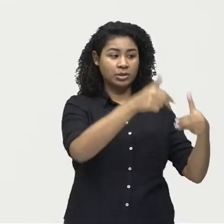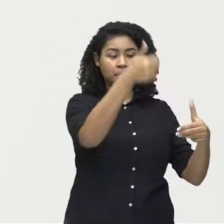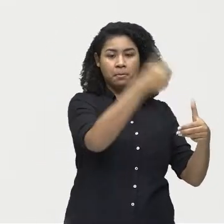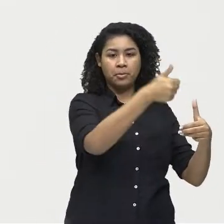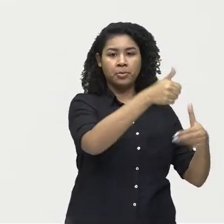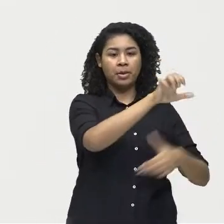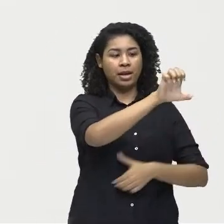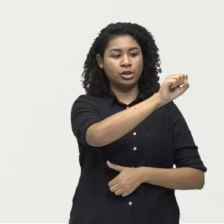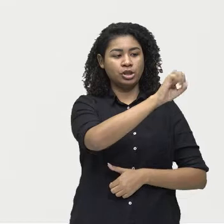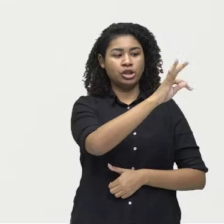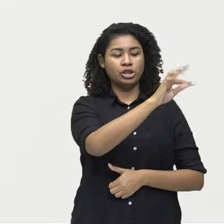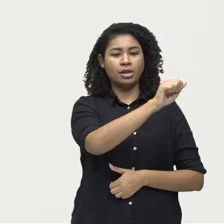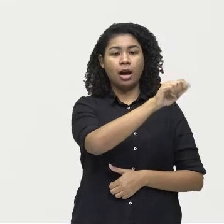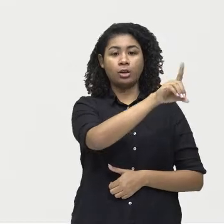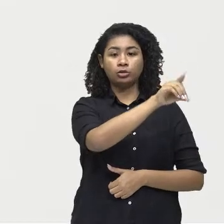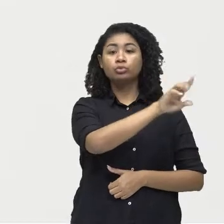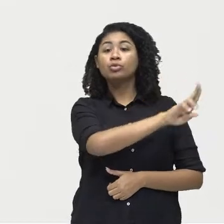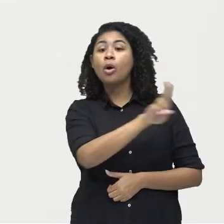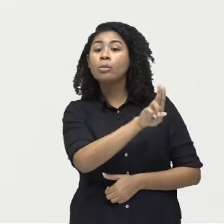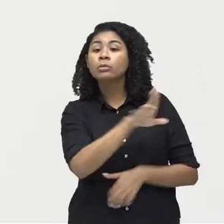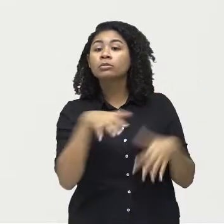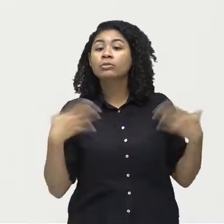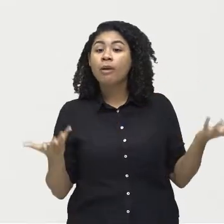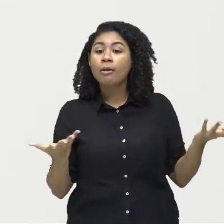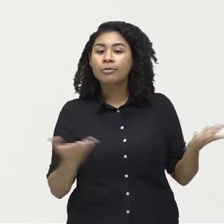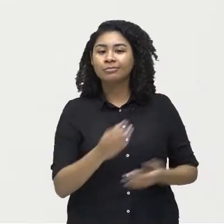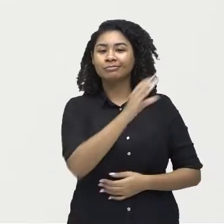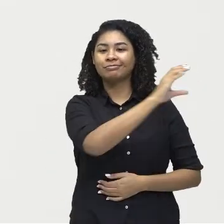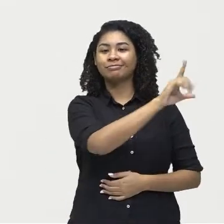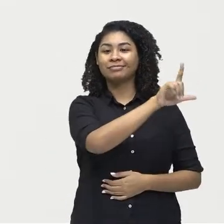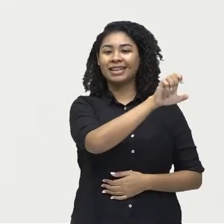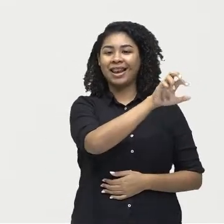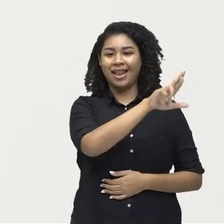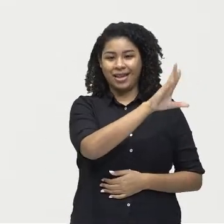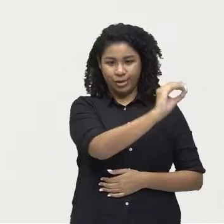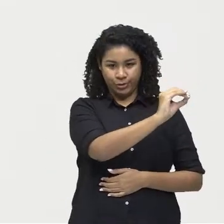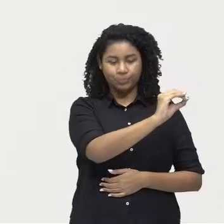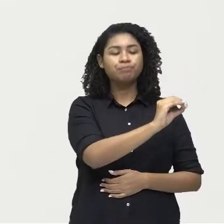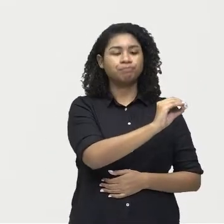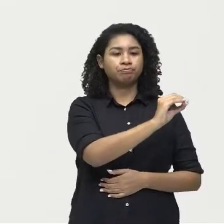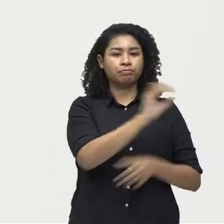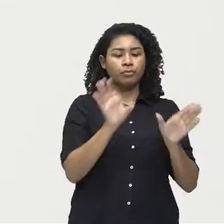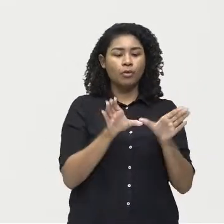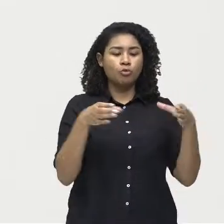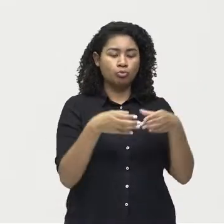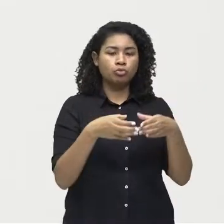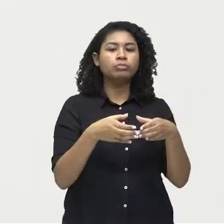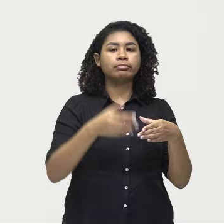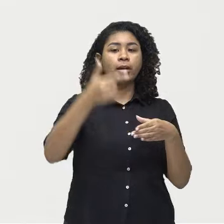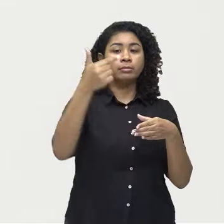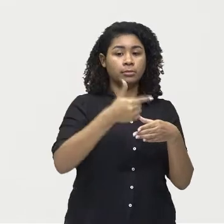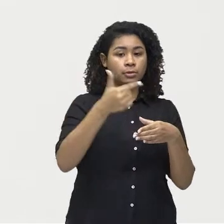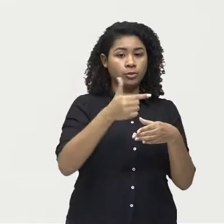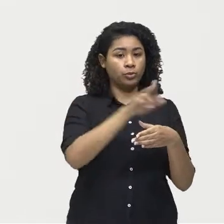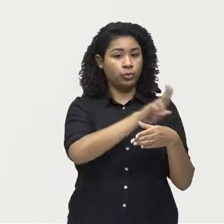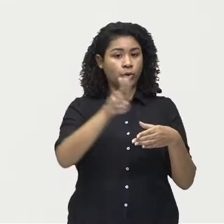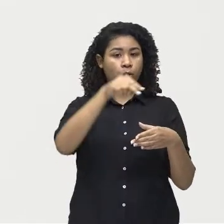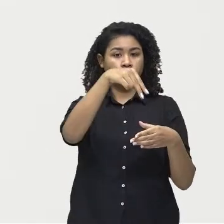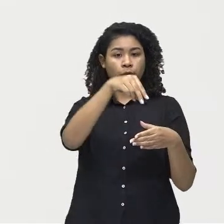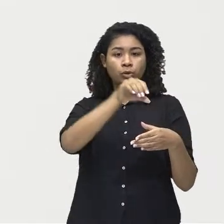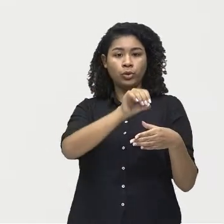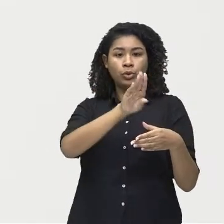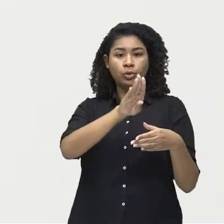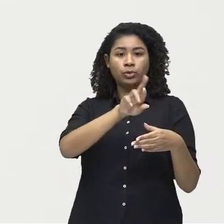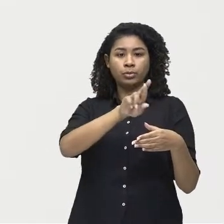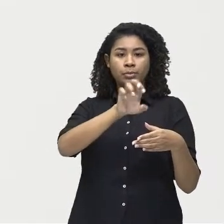o clero. Notem aí, gente. Tomem nota que é importante para vocês. O segundo estado era a